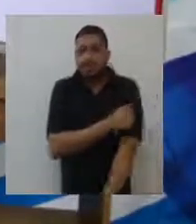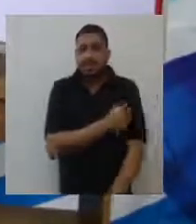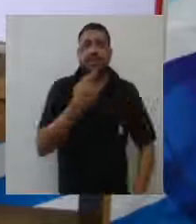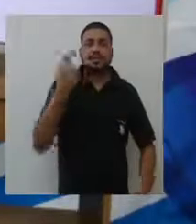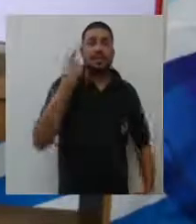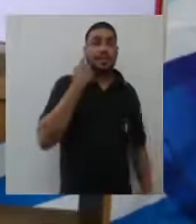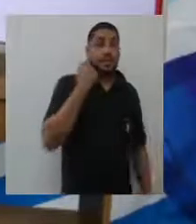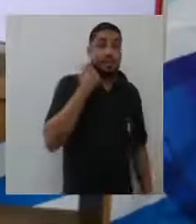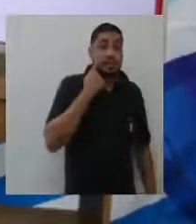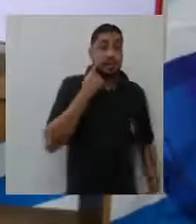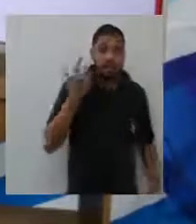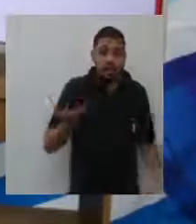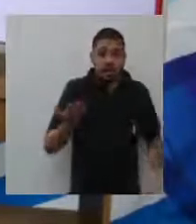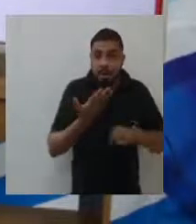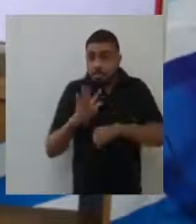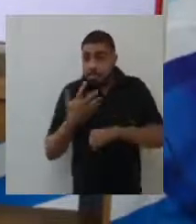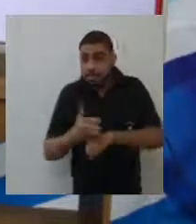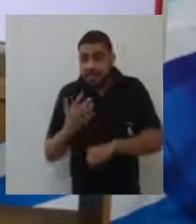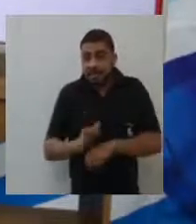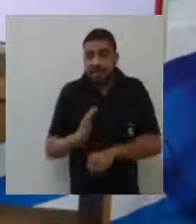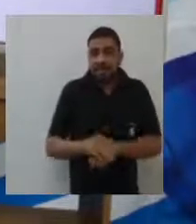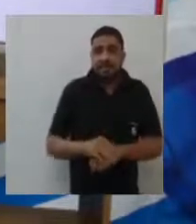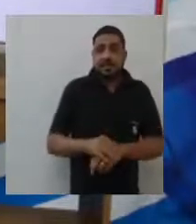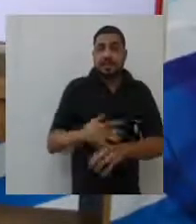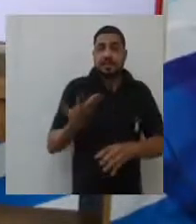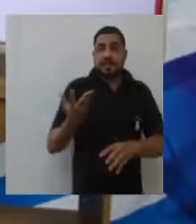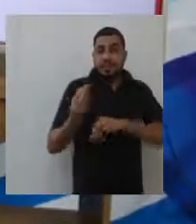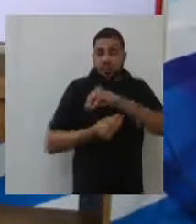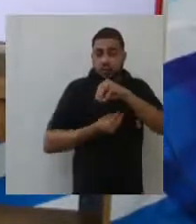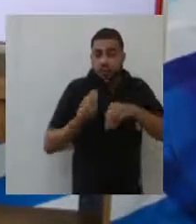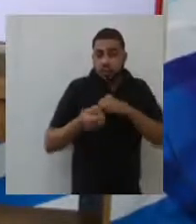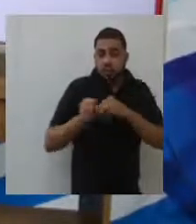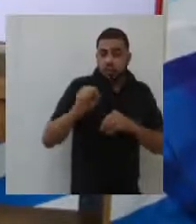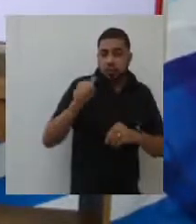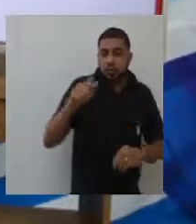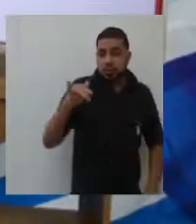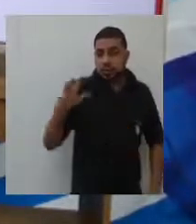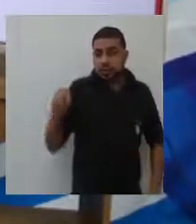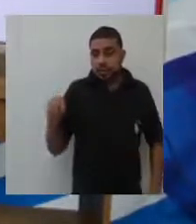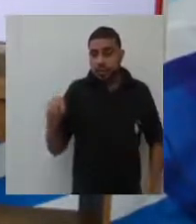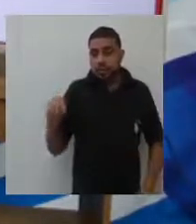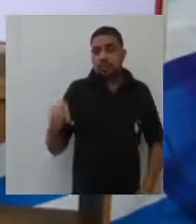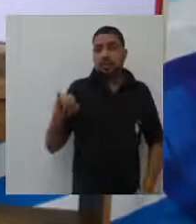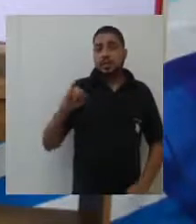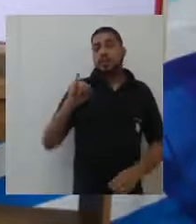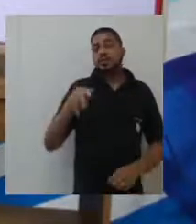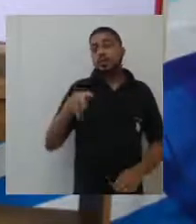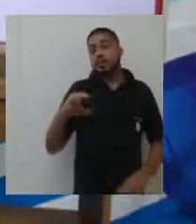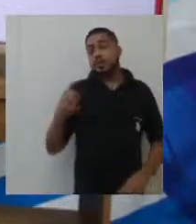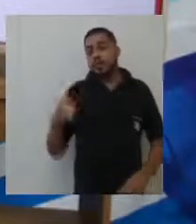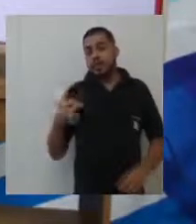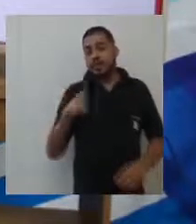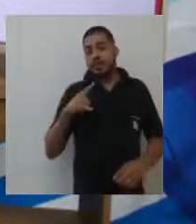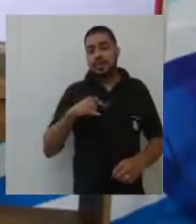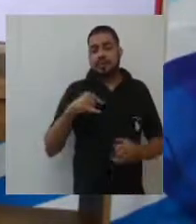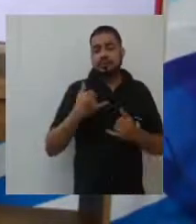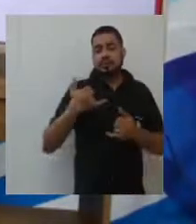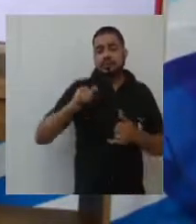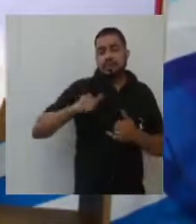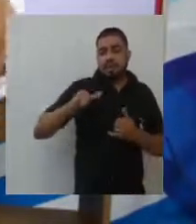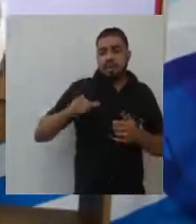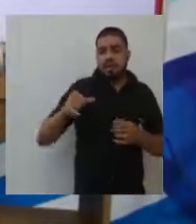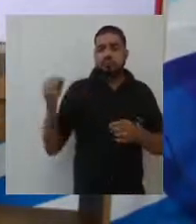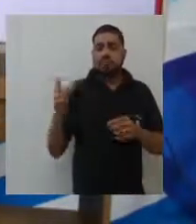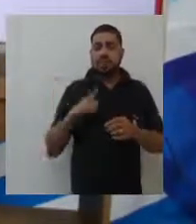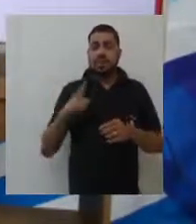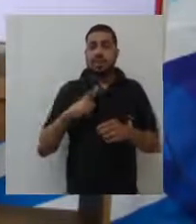na prática que uma solução iônica conduz eletricidade e uma solução